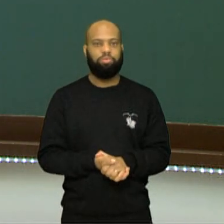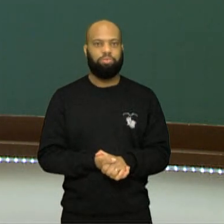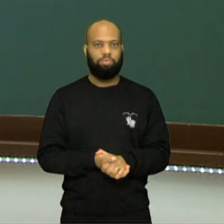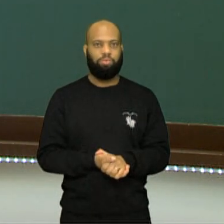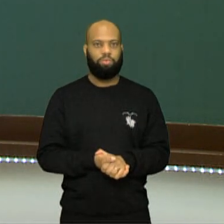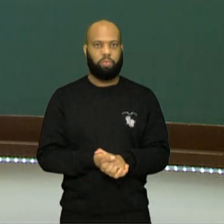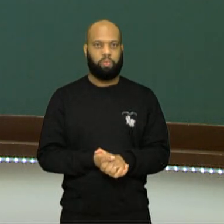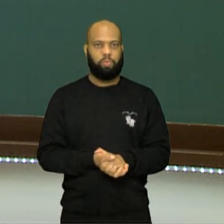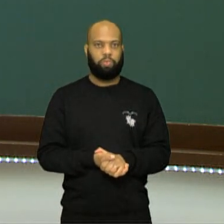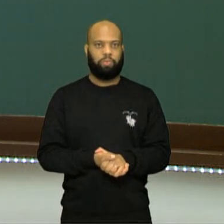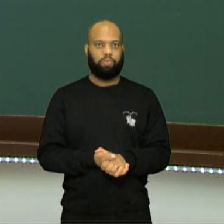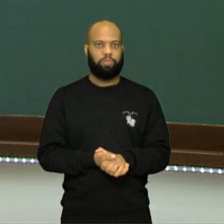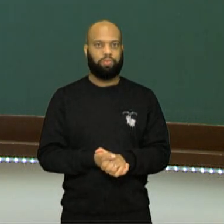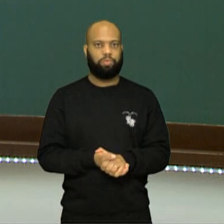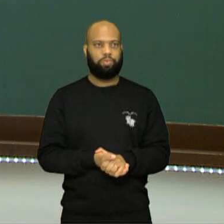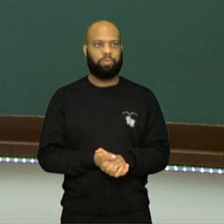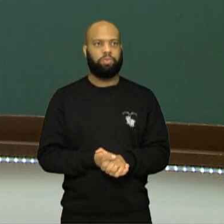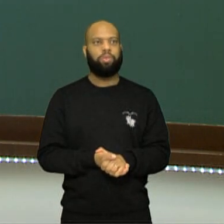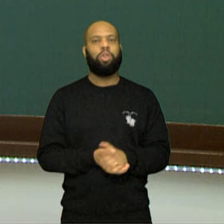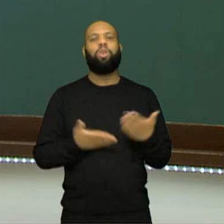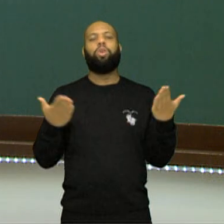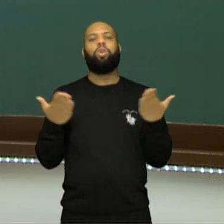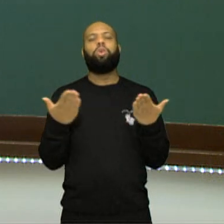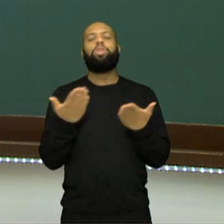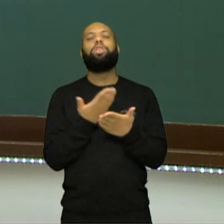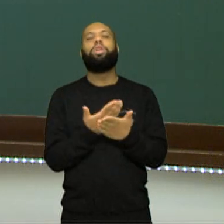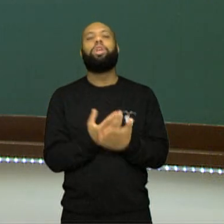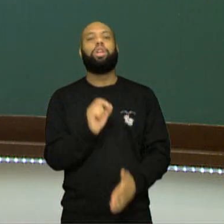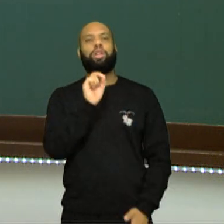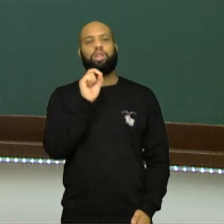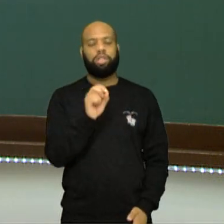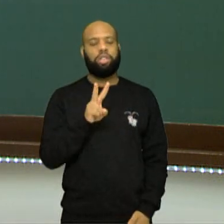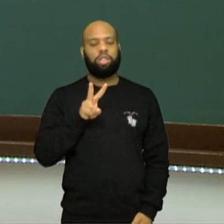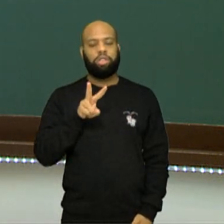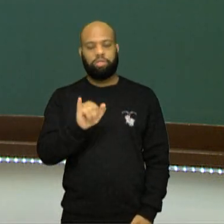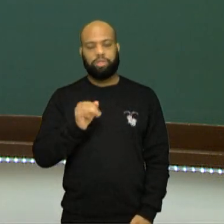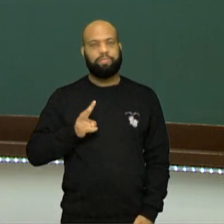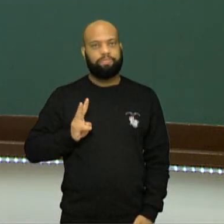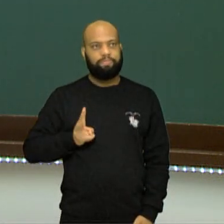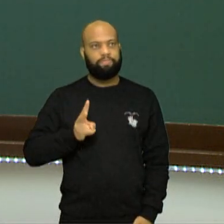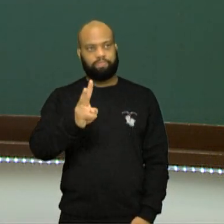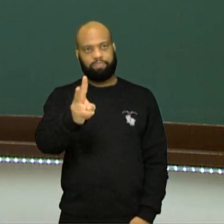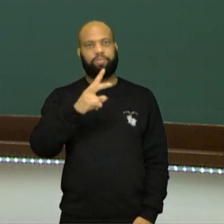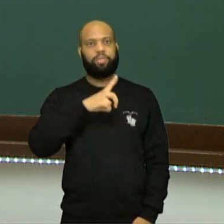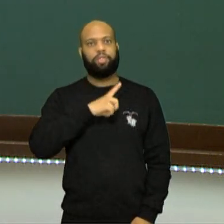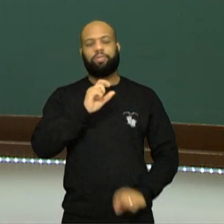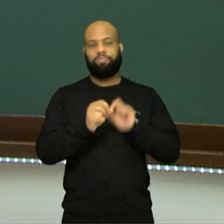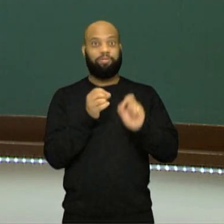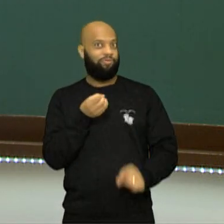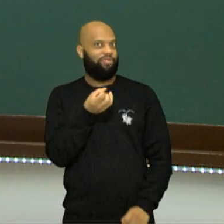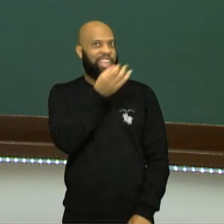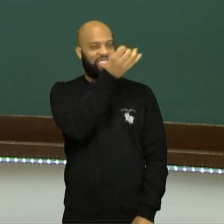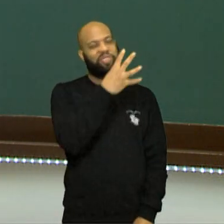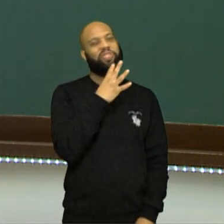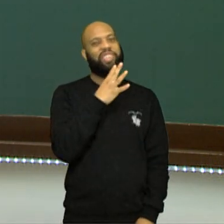propor aqui hoje, tá bom? Na aula de hoje, nós vamos continuar com a nossa viagem pelo